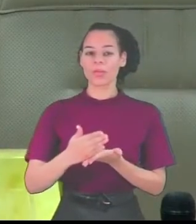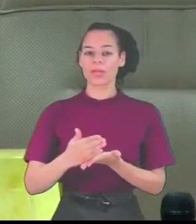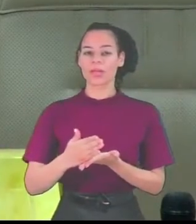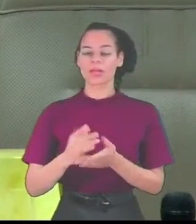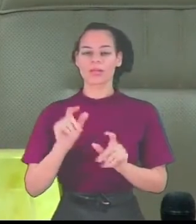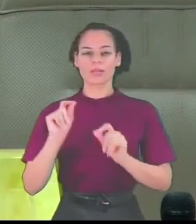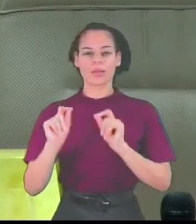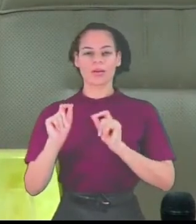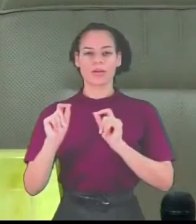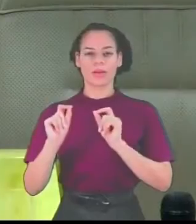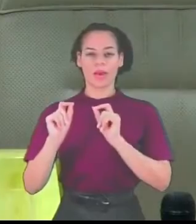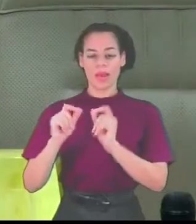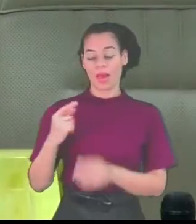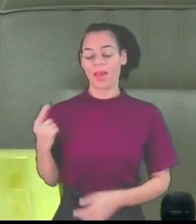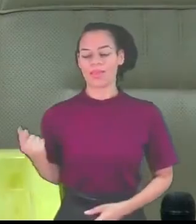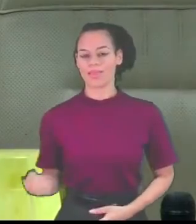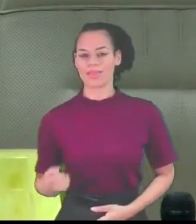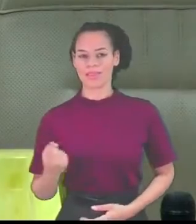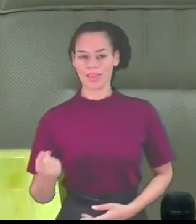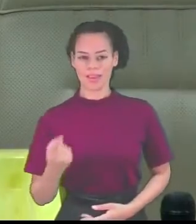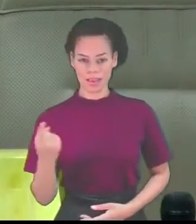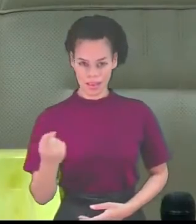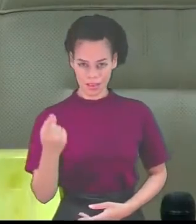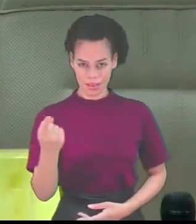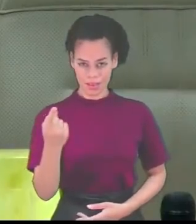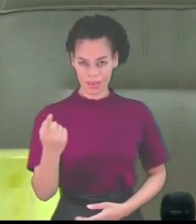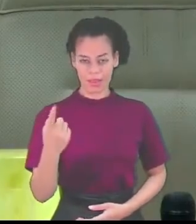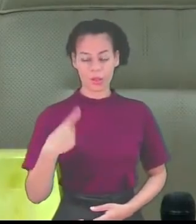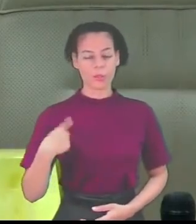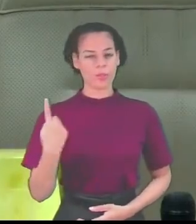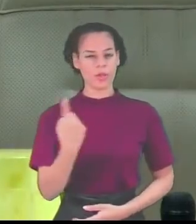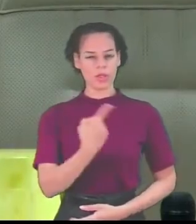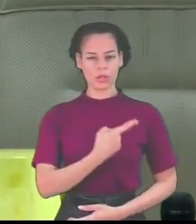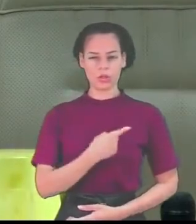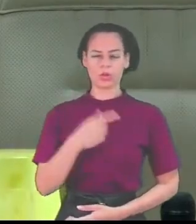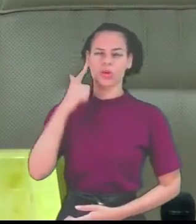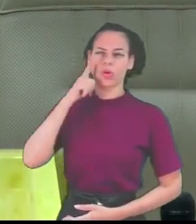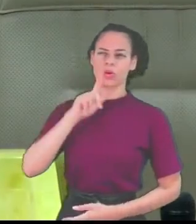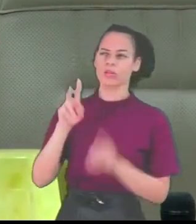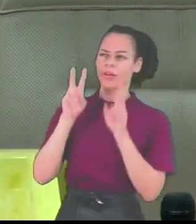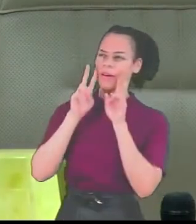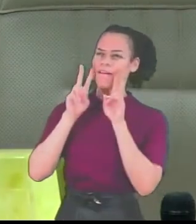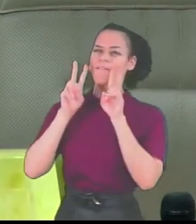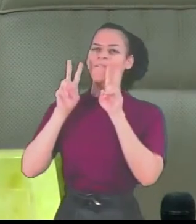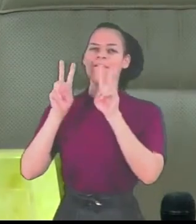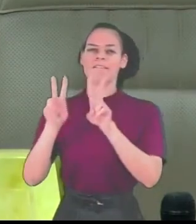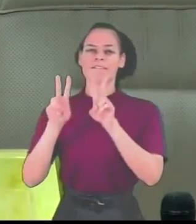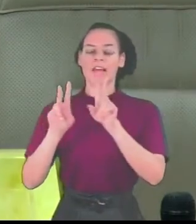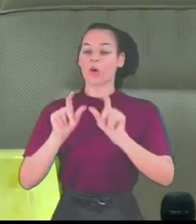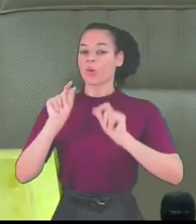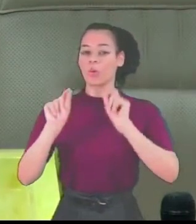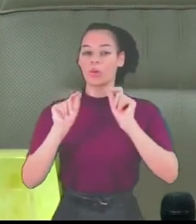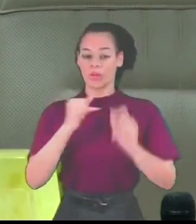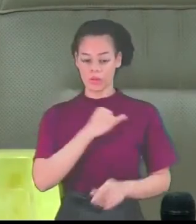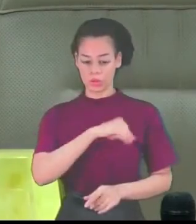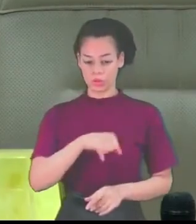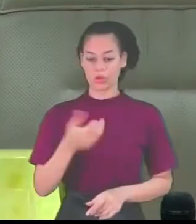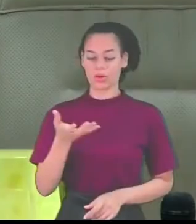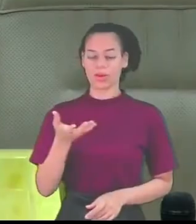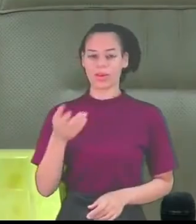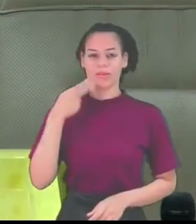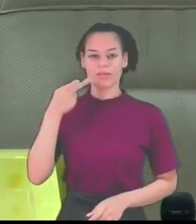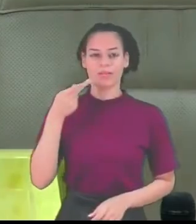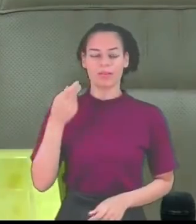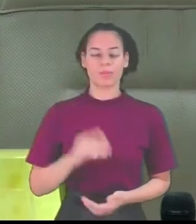princípio eterno para que nós possamos vislumbrar o que ele quer falar porque é